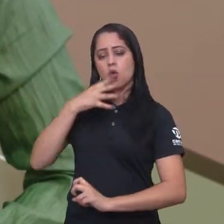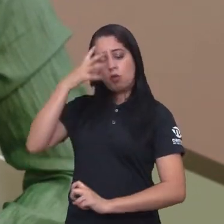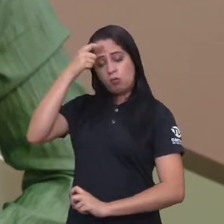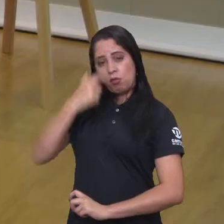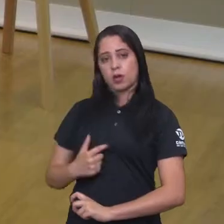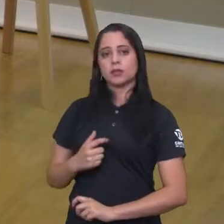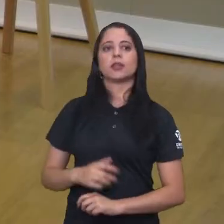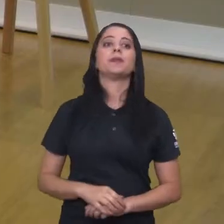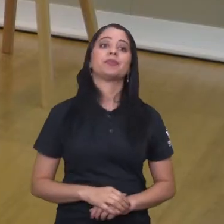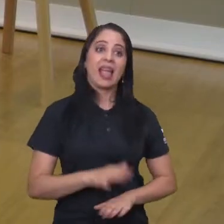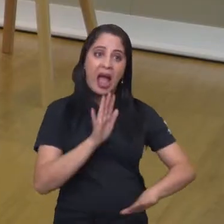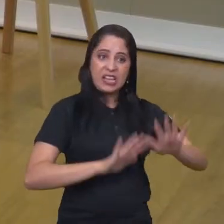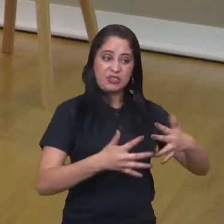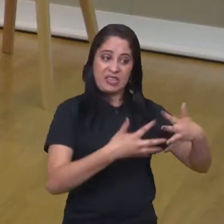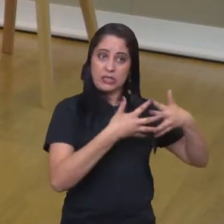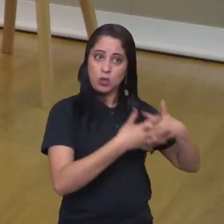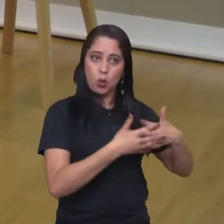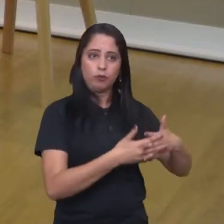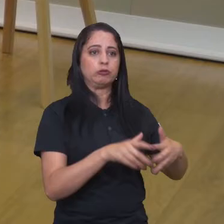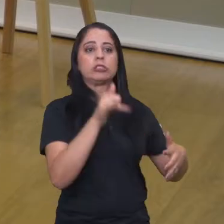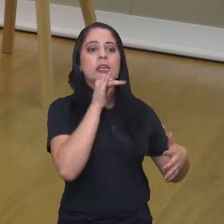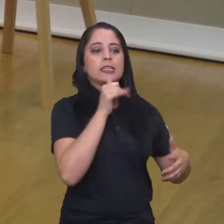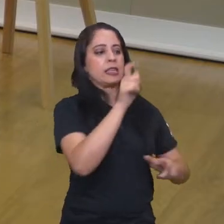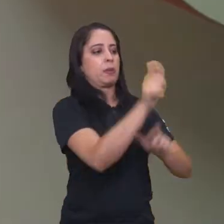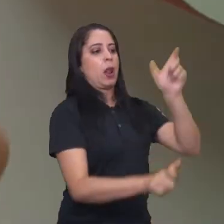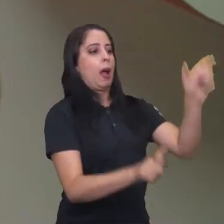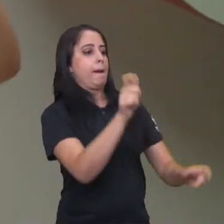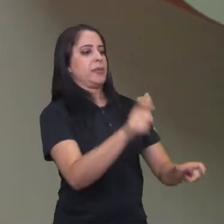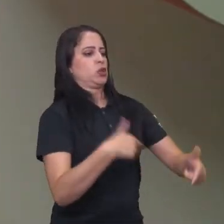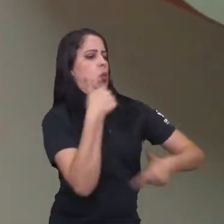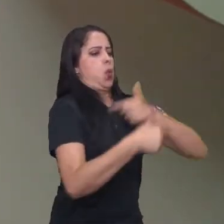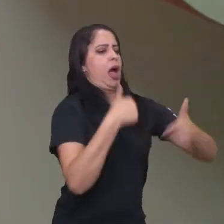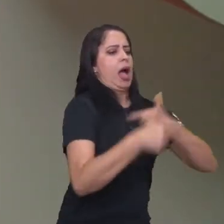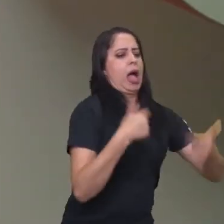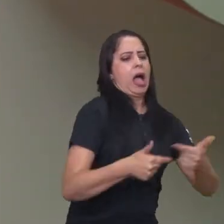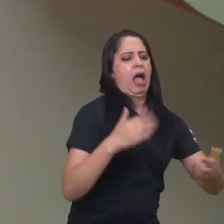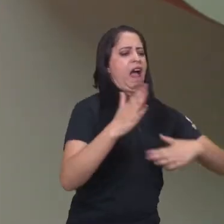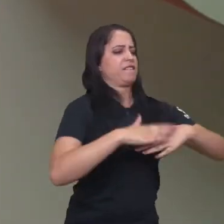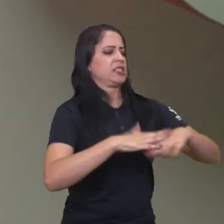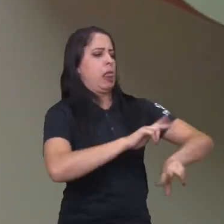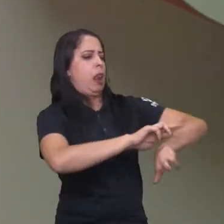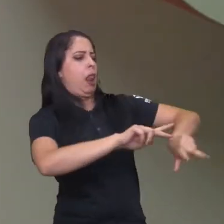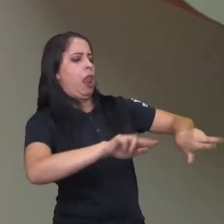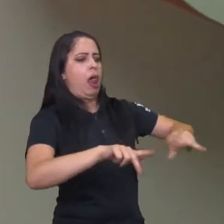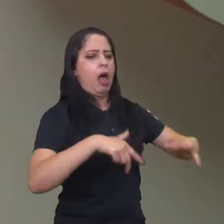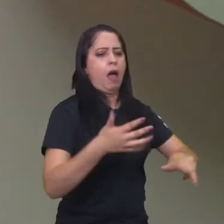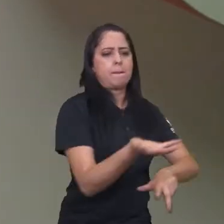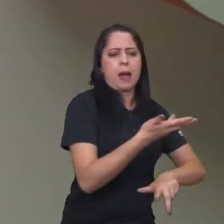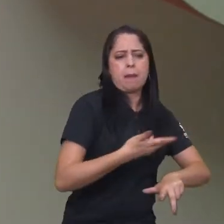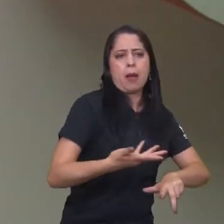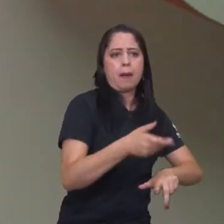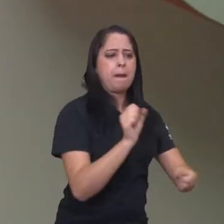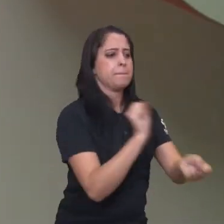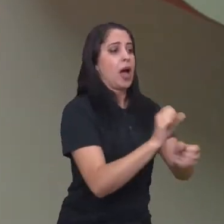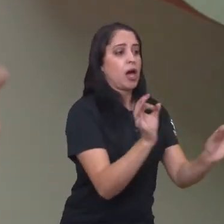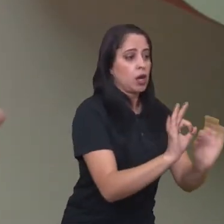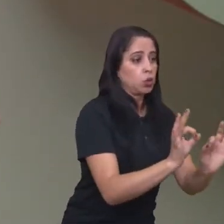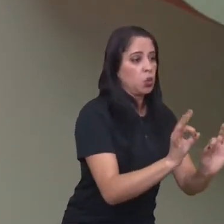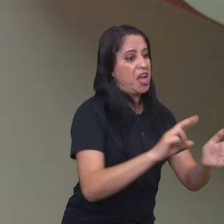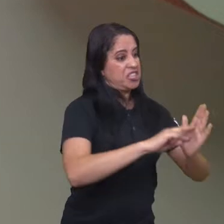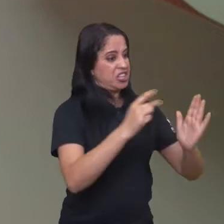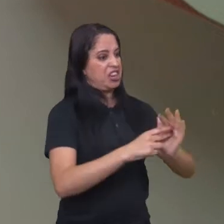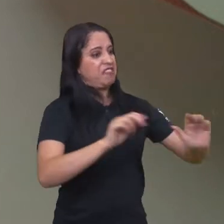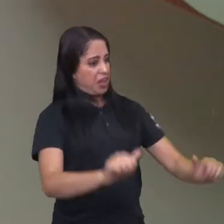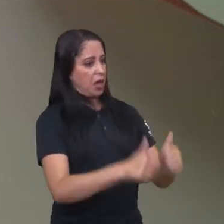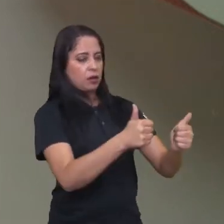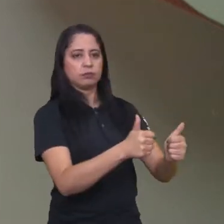emocional no dia a dia. Muitas vezes a gente confunde, né? Acha que assim, uma pessoa produtiva é aquela que não para o tempo inteiro. E na verdade não, ela só vai conseguir produzir